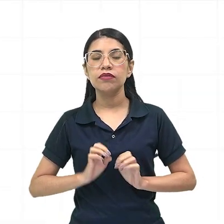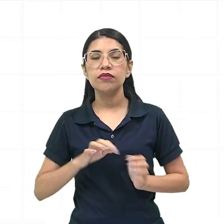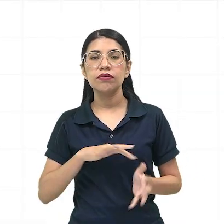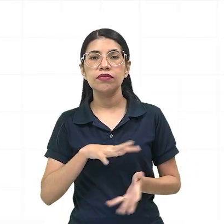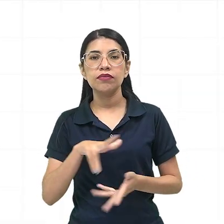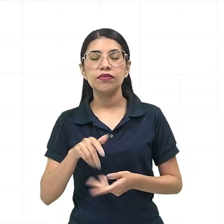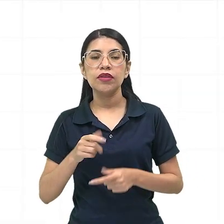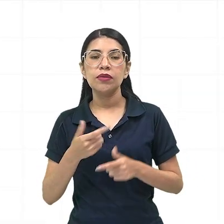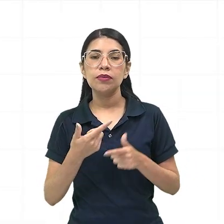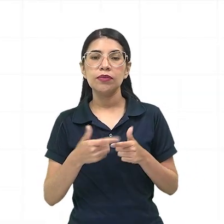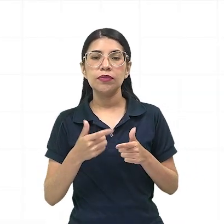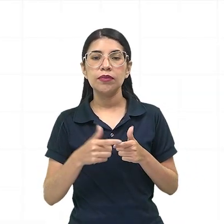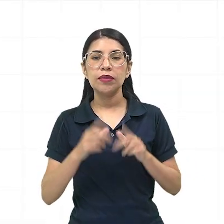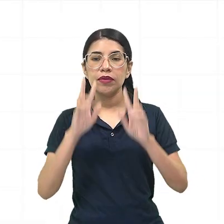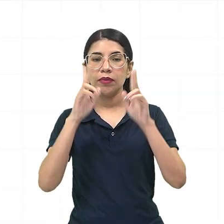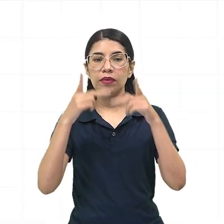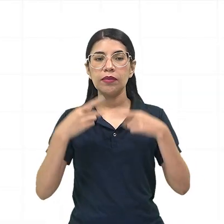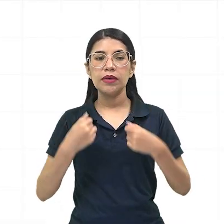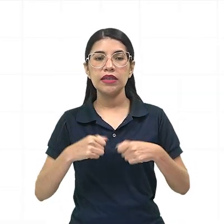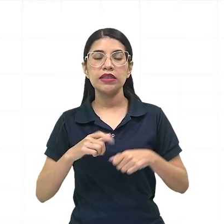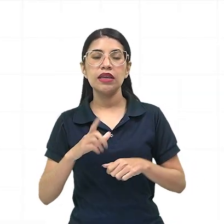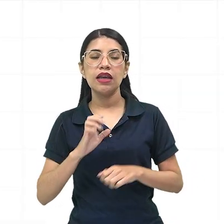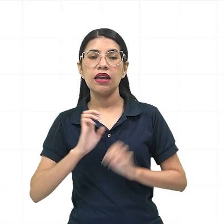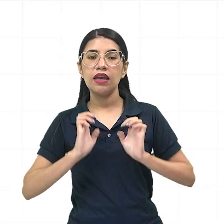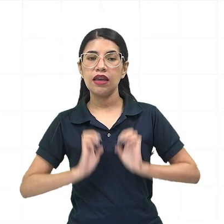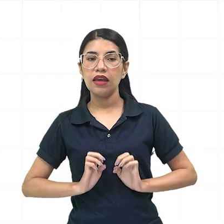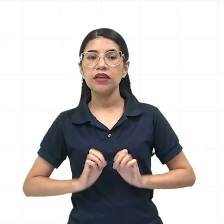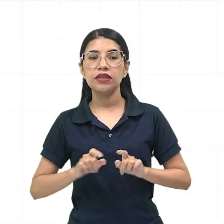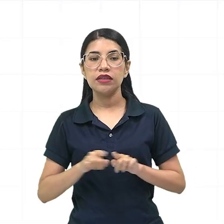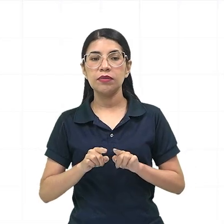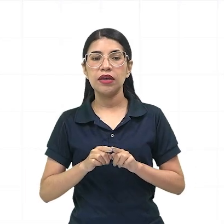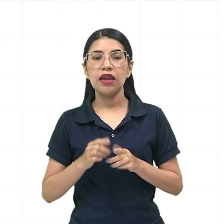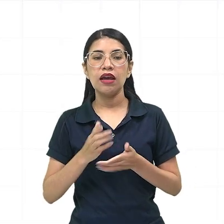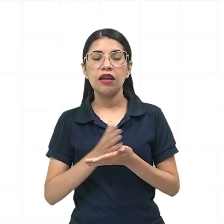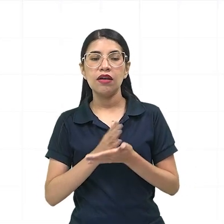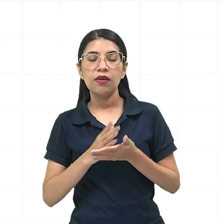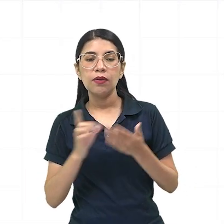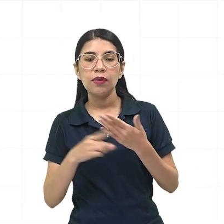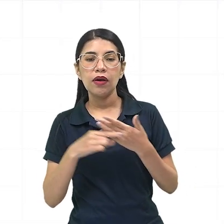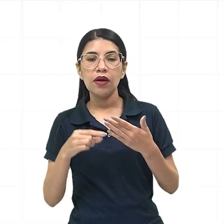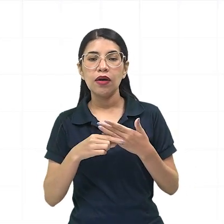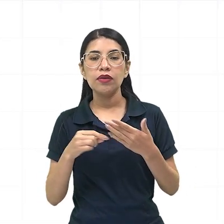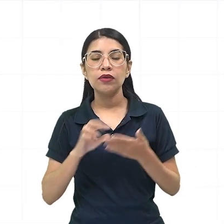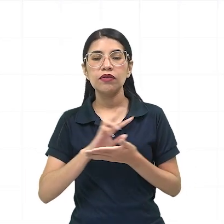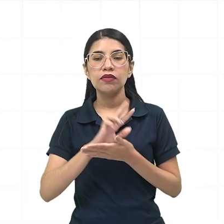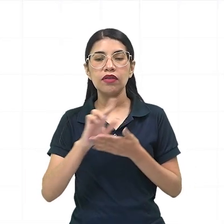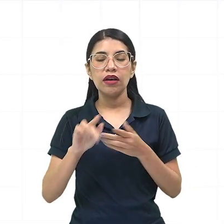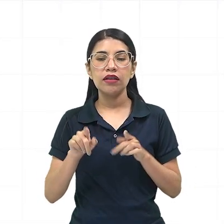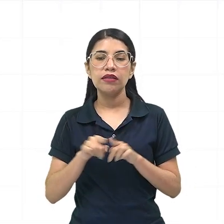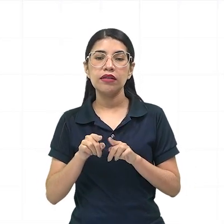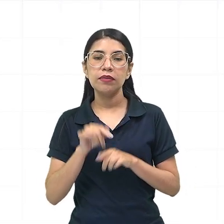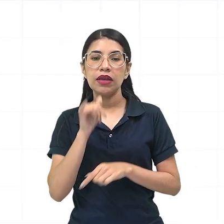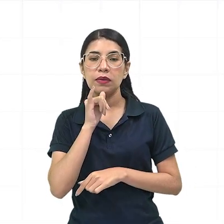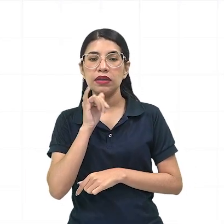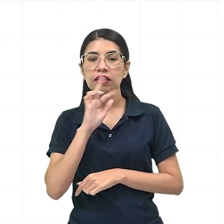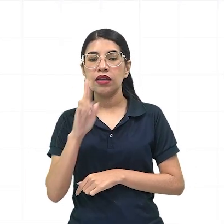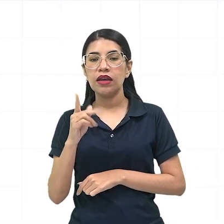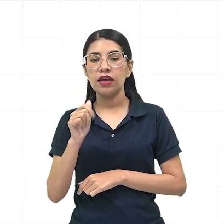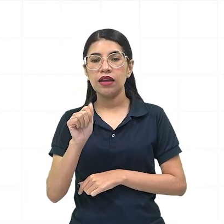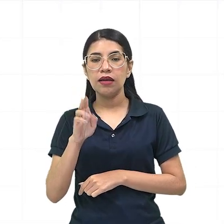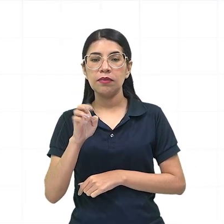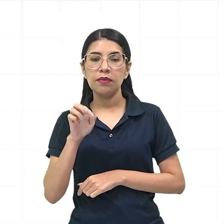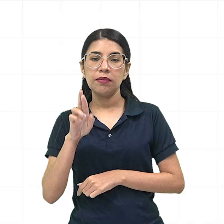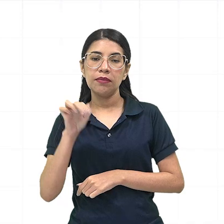problemas da humanidade exigem um consenso ético mínimo. Outros pensadores, como Habermas, Apple,